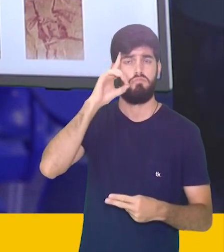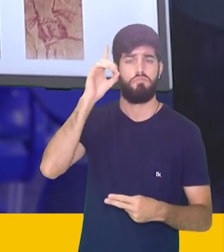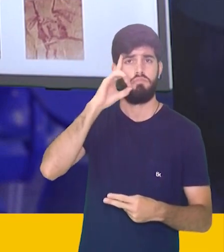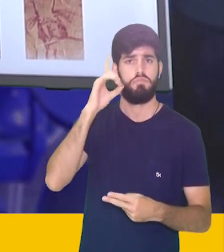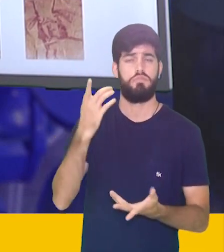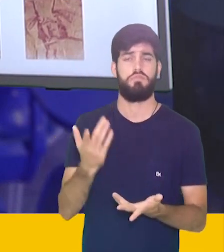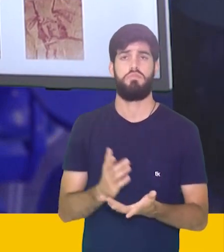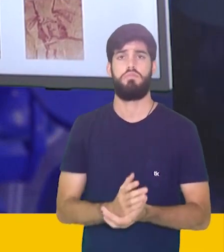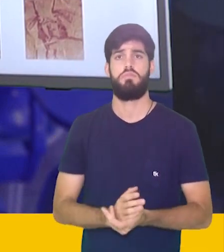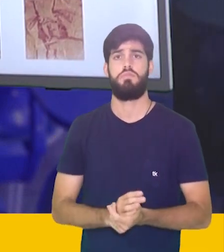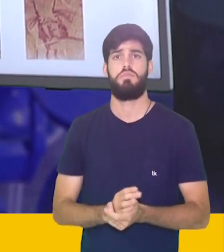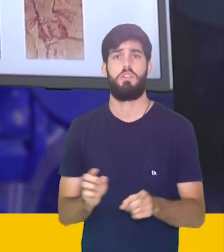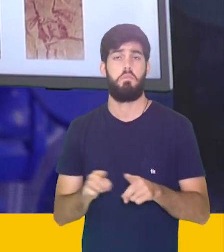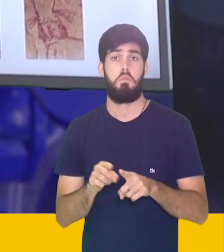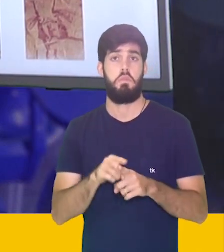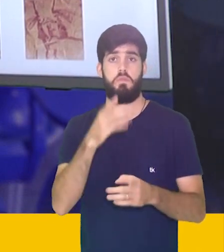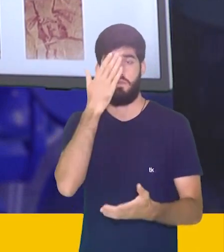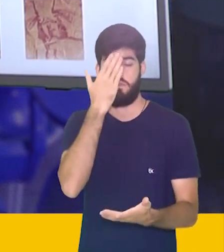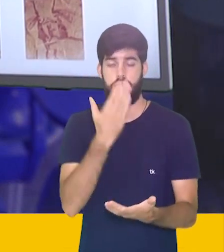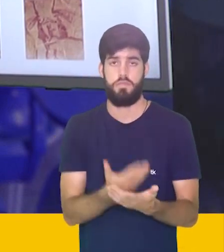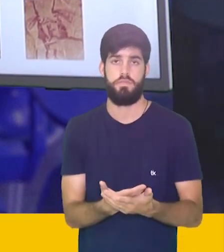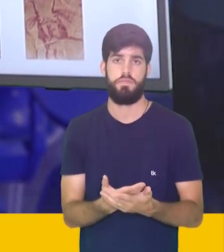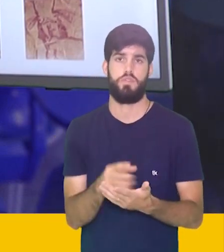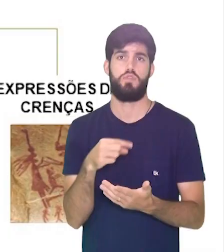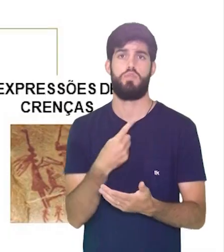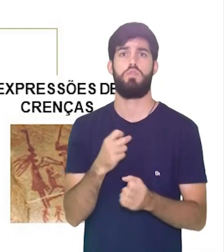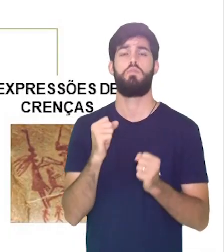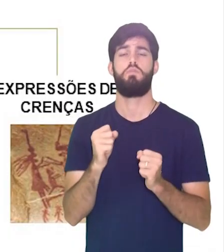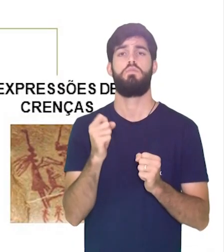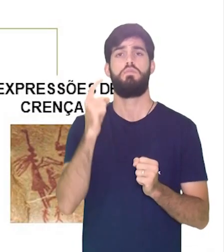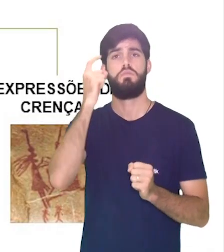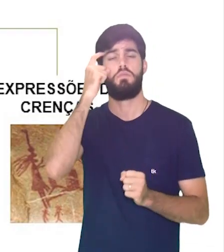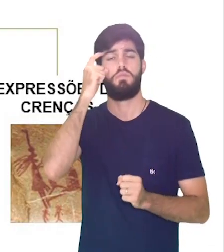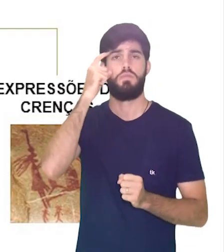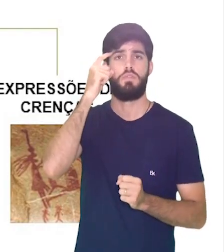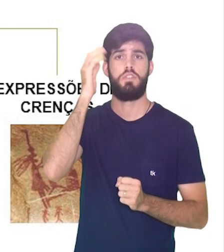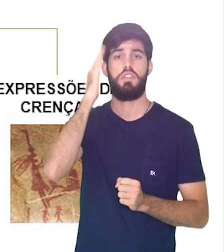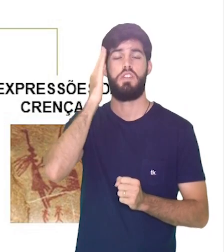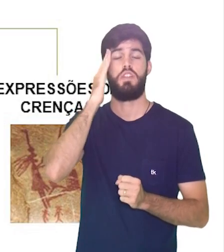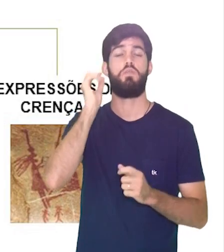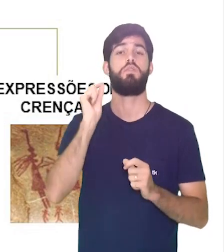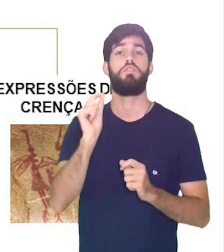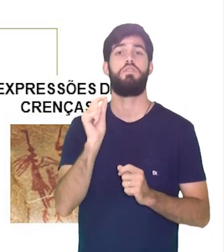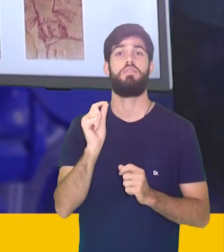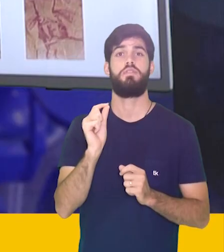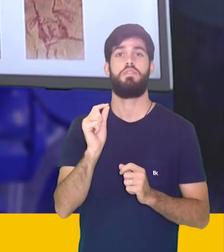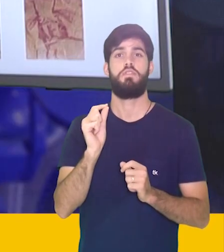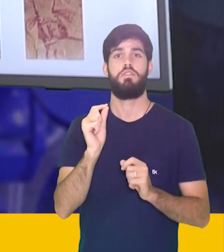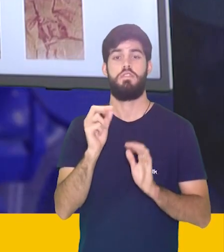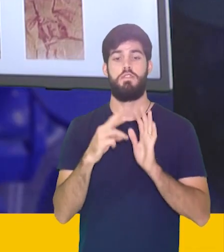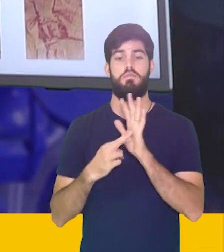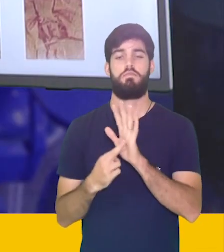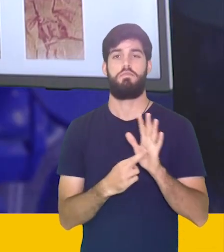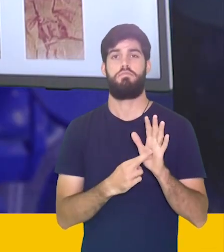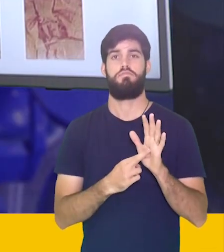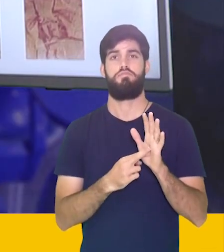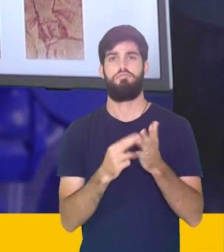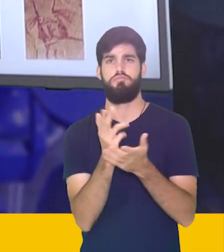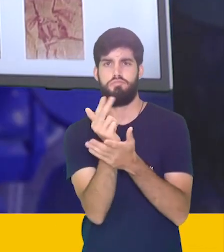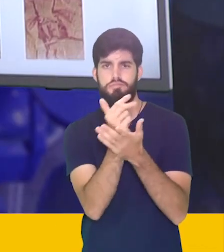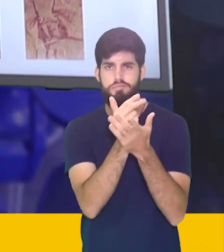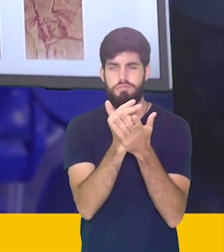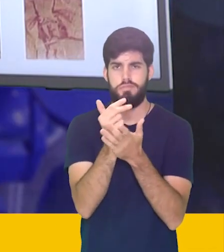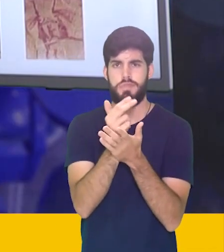de crenças. Então, assim, a gente pode pensar em entender que as representações